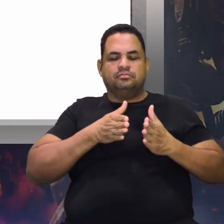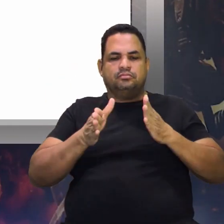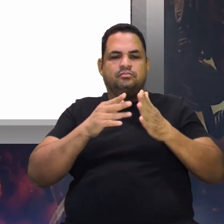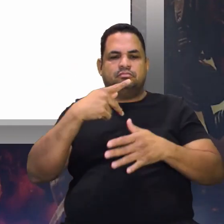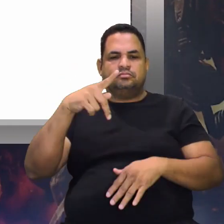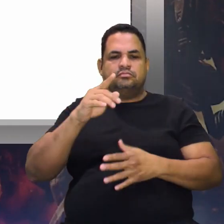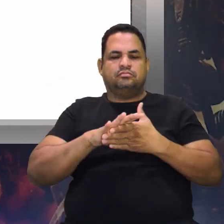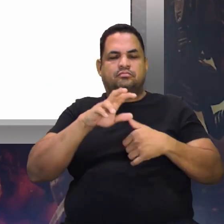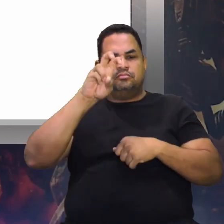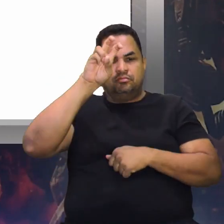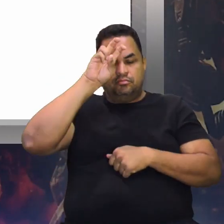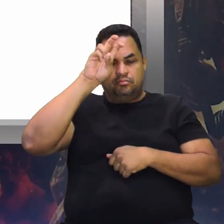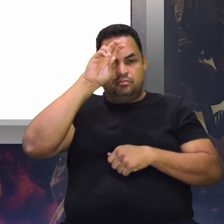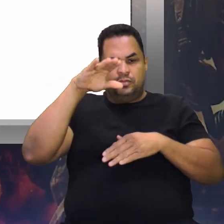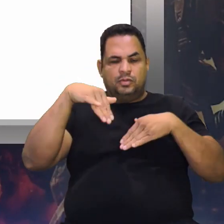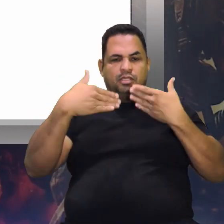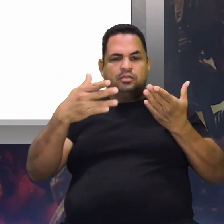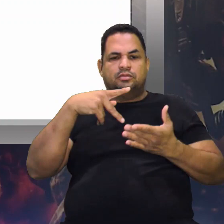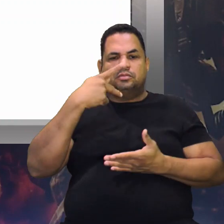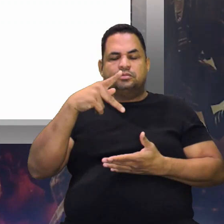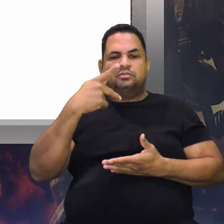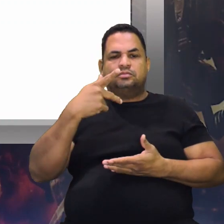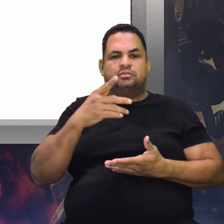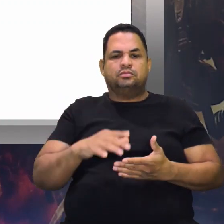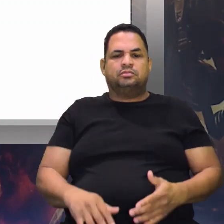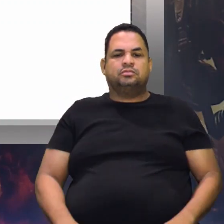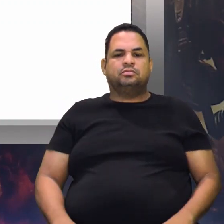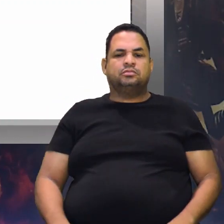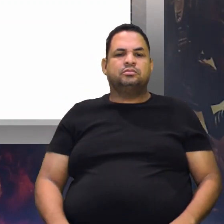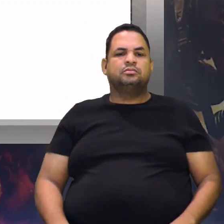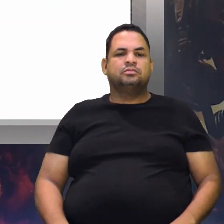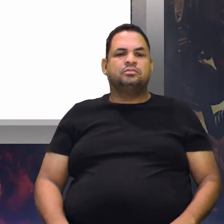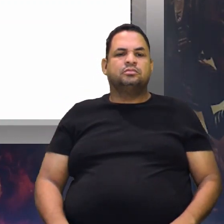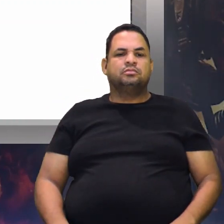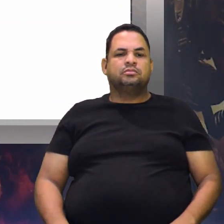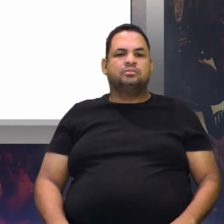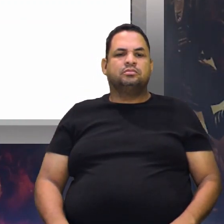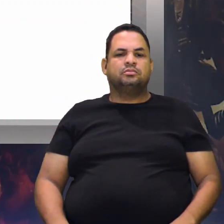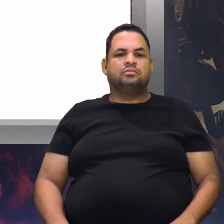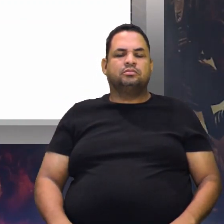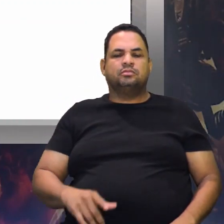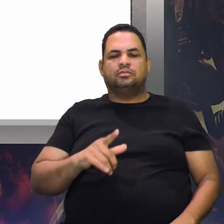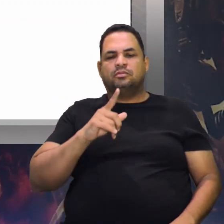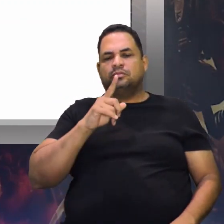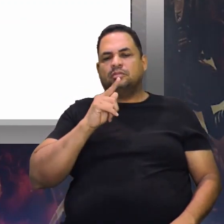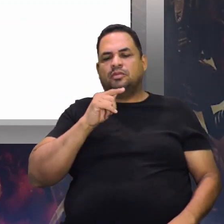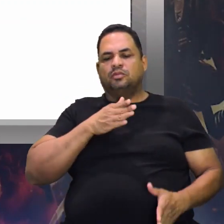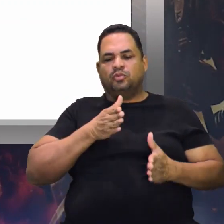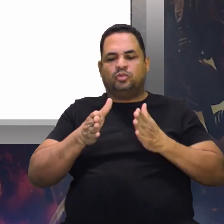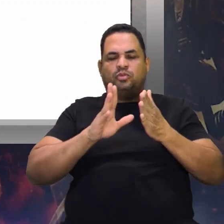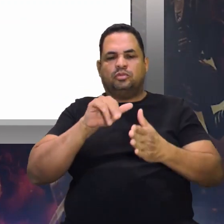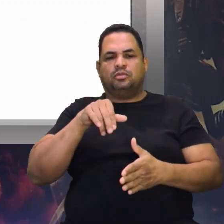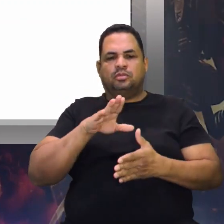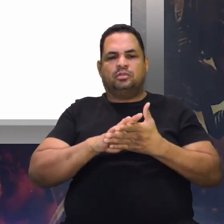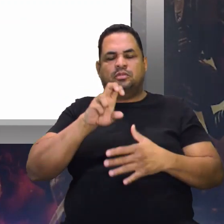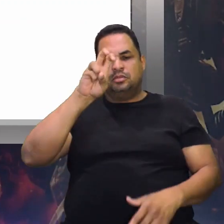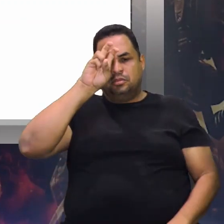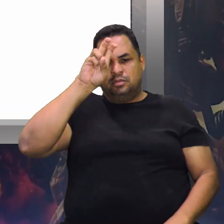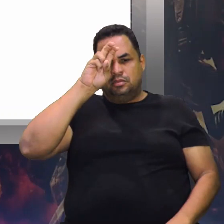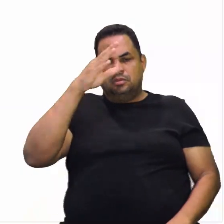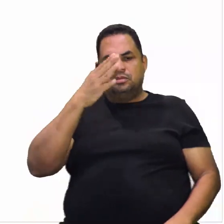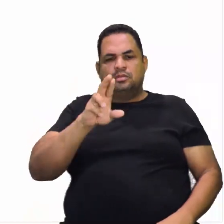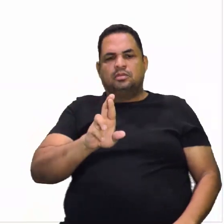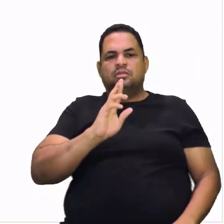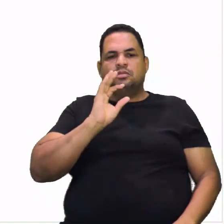Egito. Então, quando nós falamos aí, nós estamos falando do Rio Nilo, estamos falando do Egito. Então, a